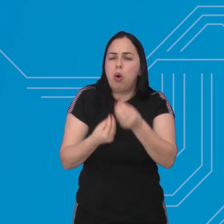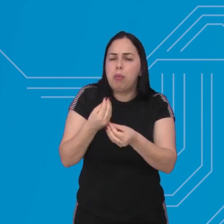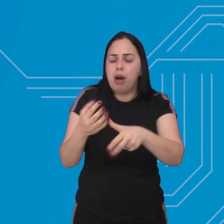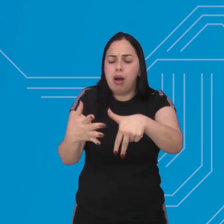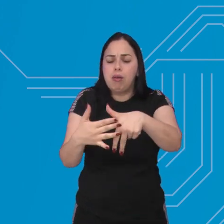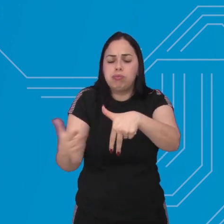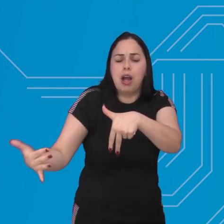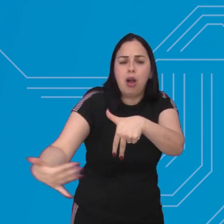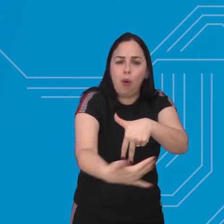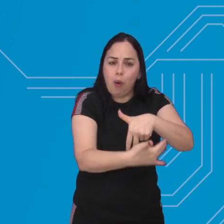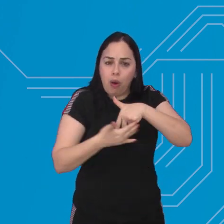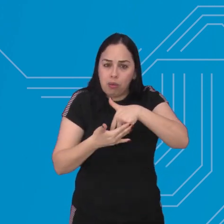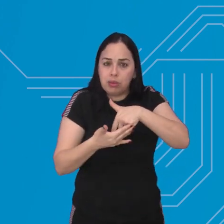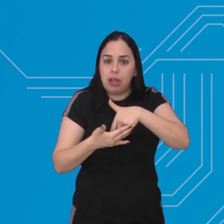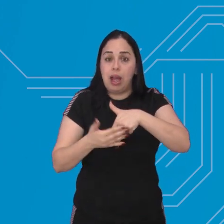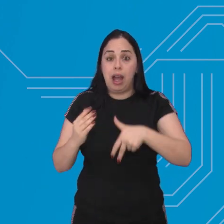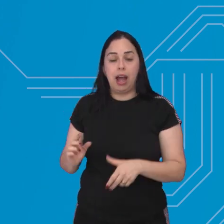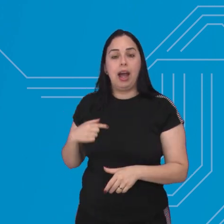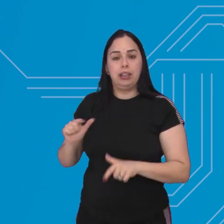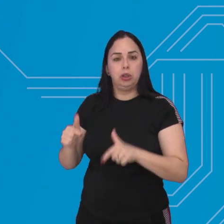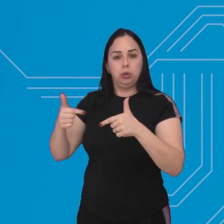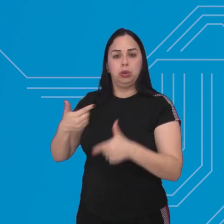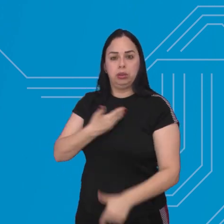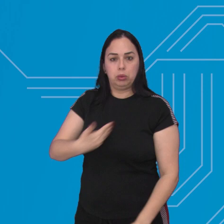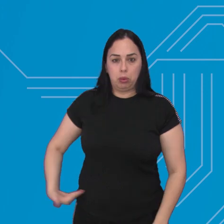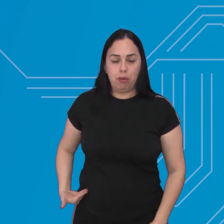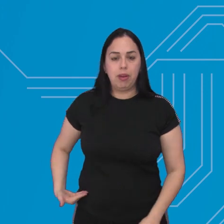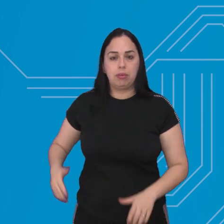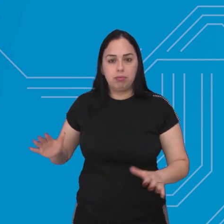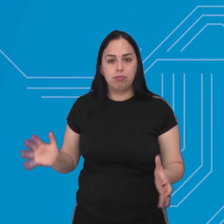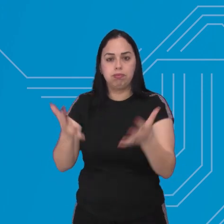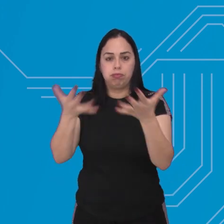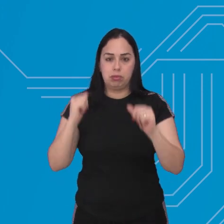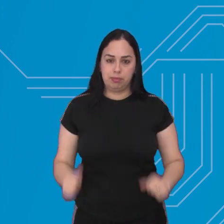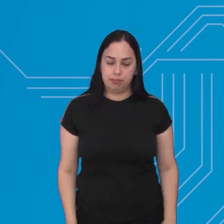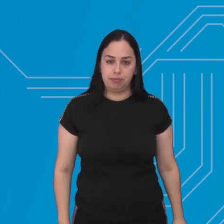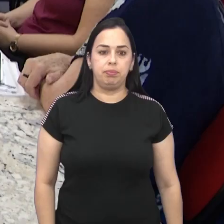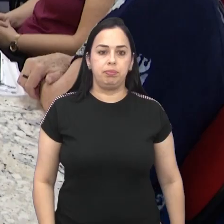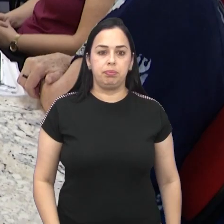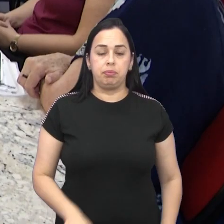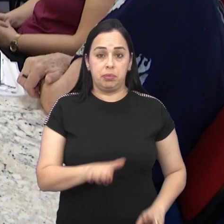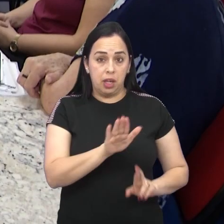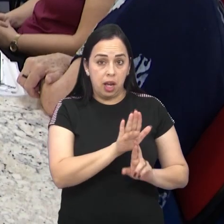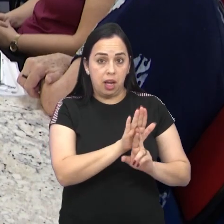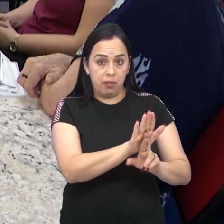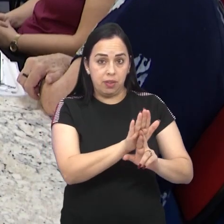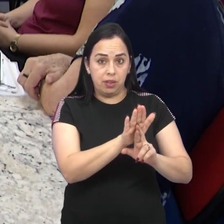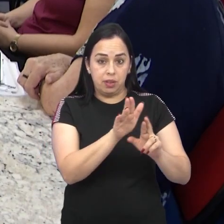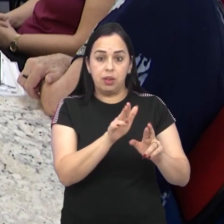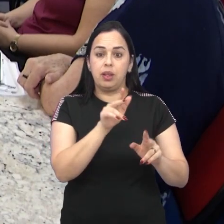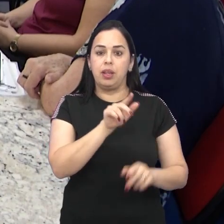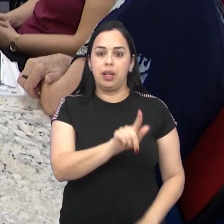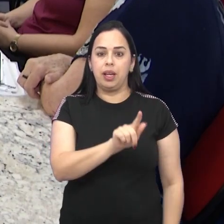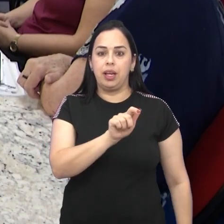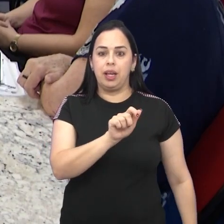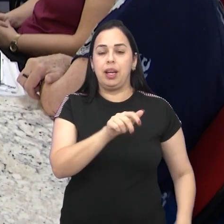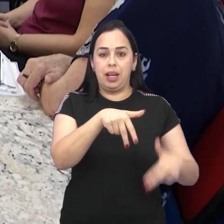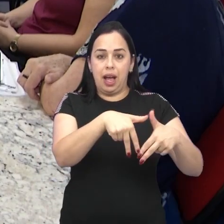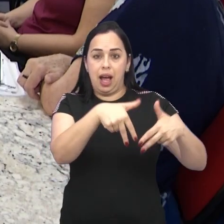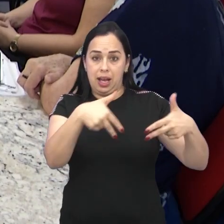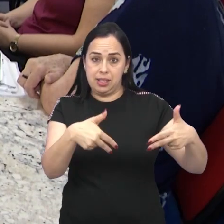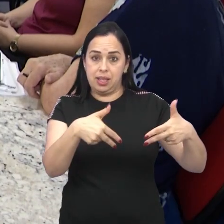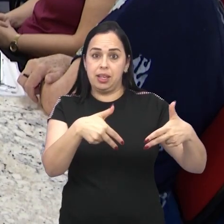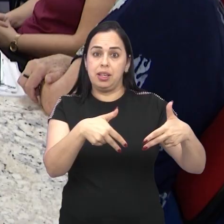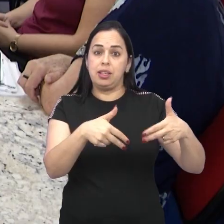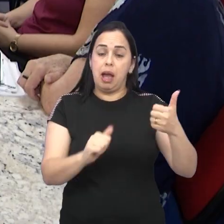pessoas com câncer na cidade. A meta é ampliar as políticas públicas na área. Representantes do GAAC, o Grupo de